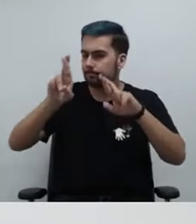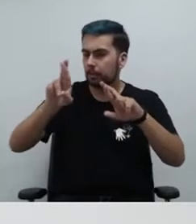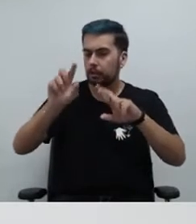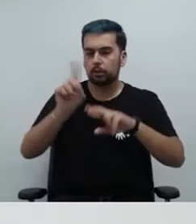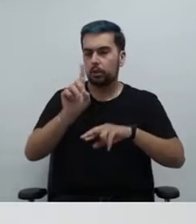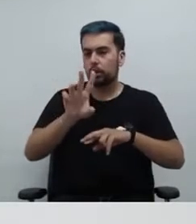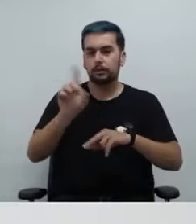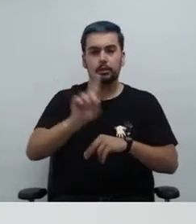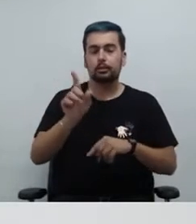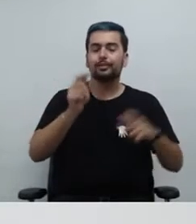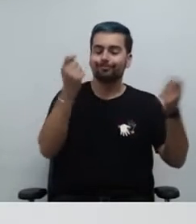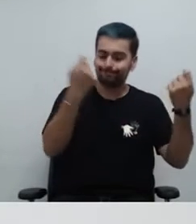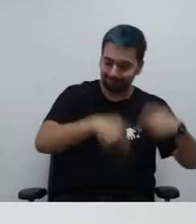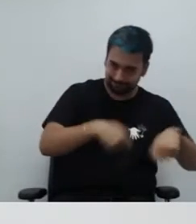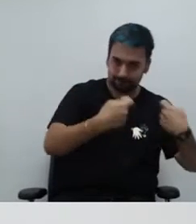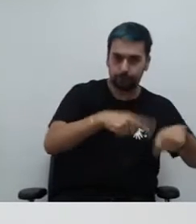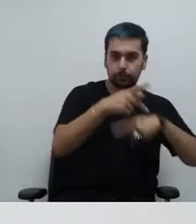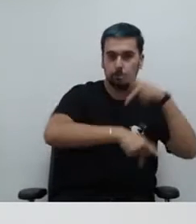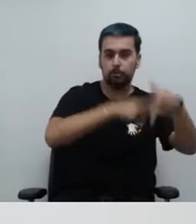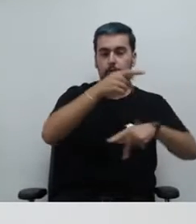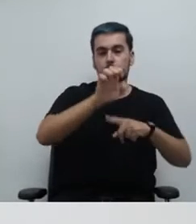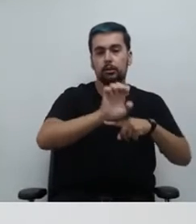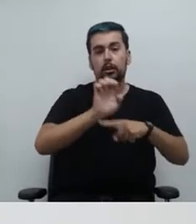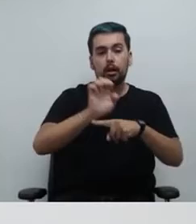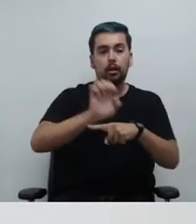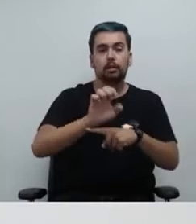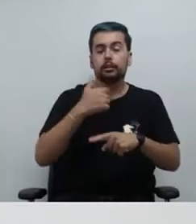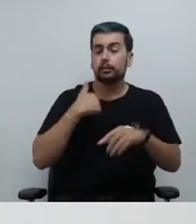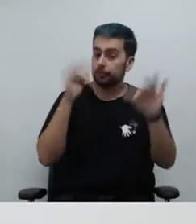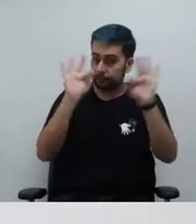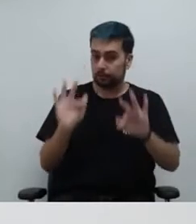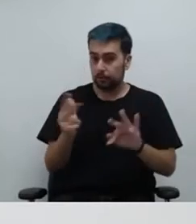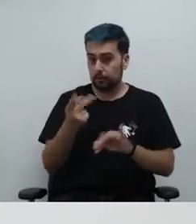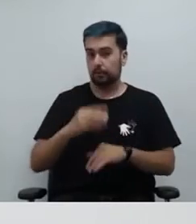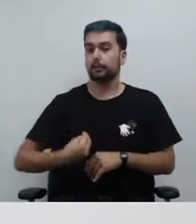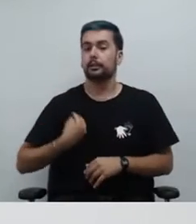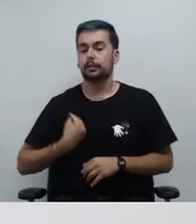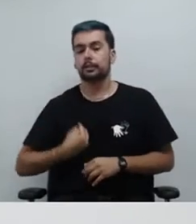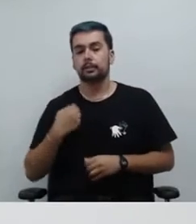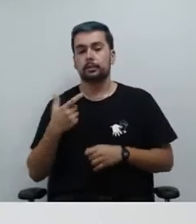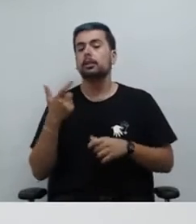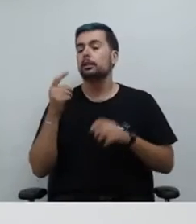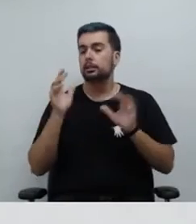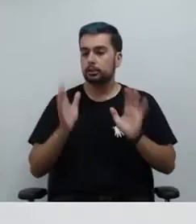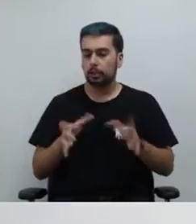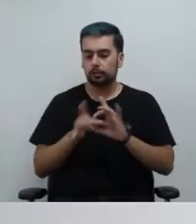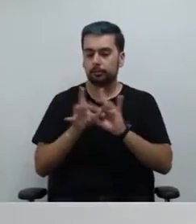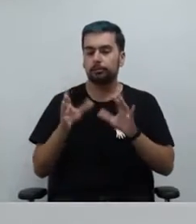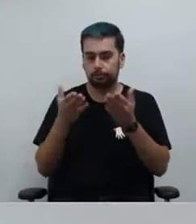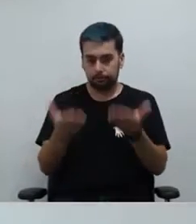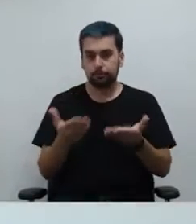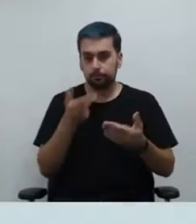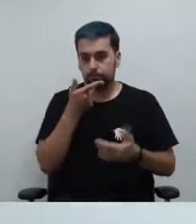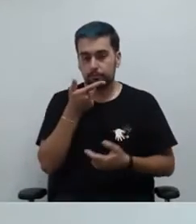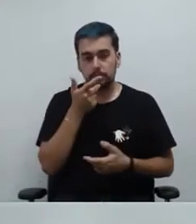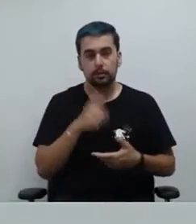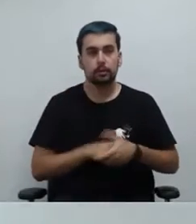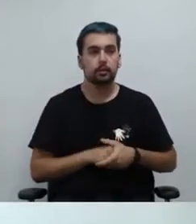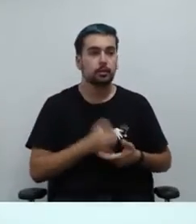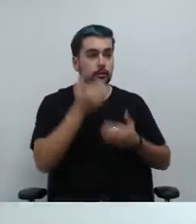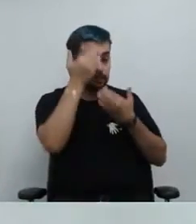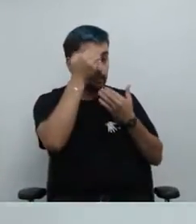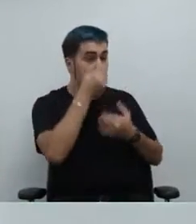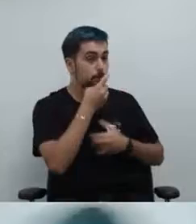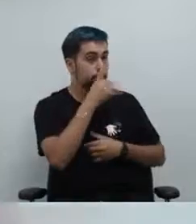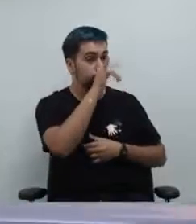para a instituição, para a população do Estado. Então, fico muito feliz com a sua presença e já lhe passo a palavra. Obrigada. Muito bom